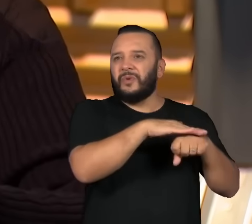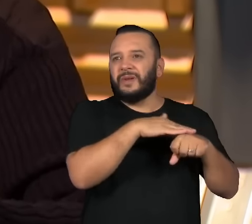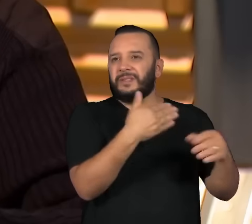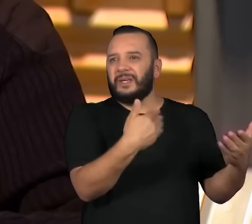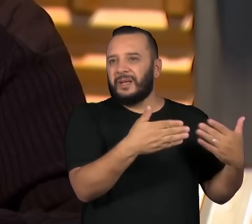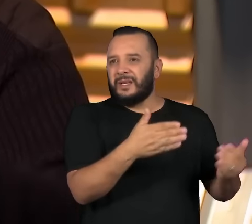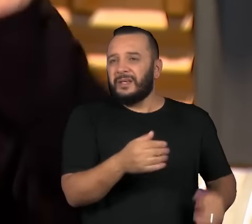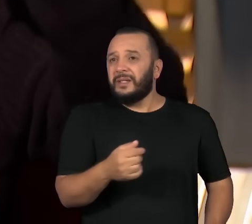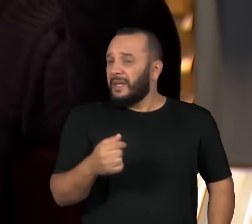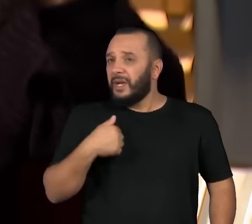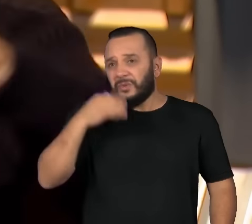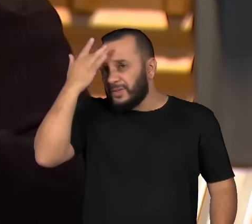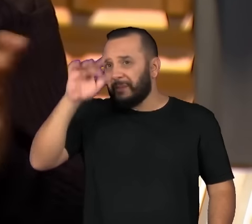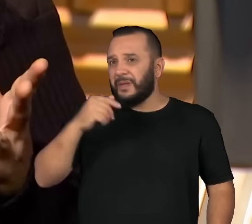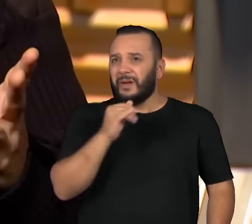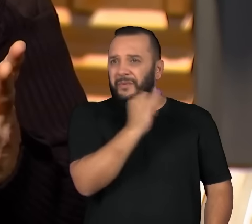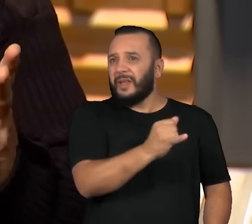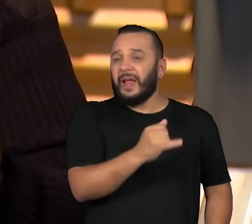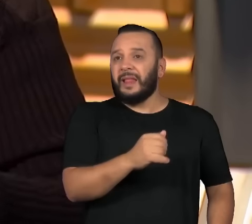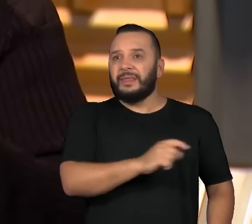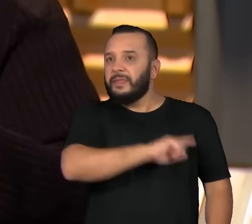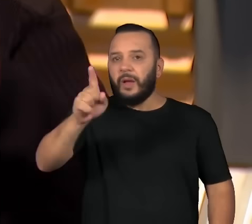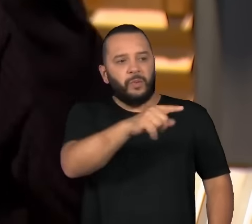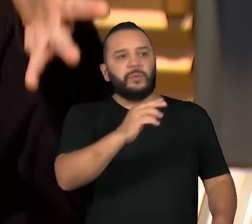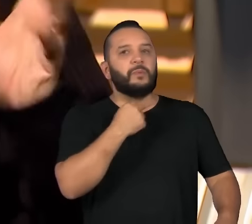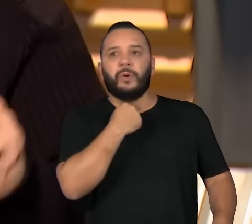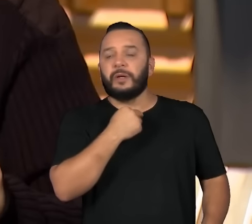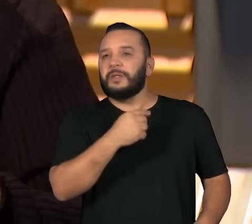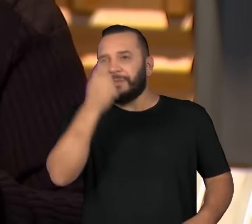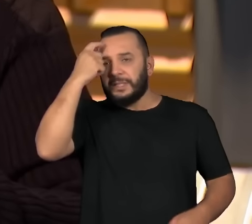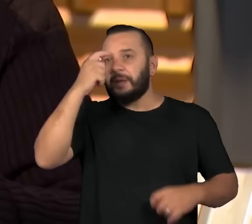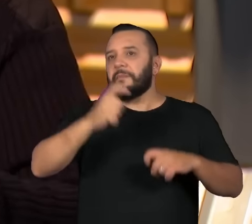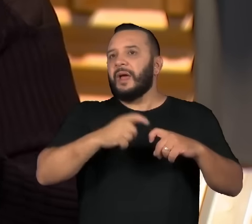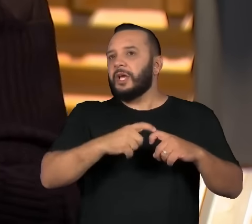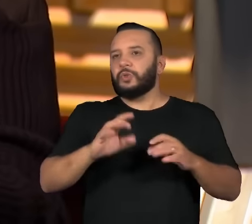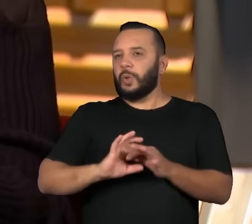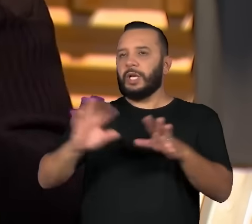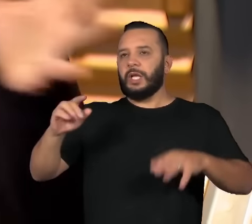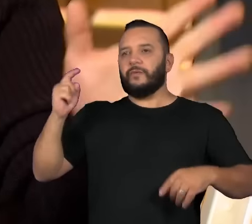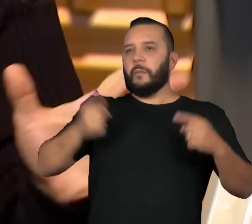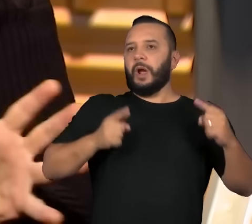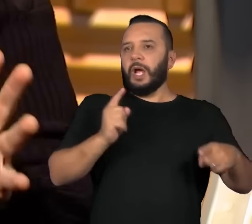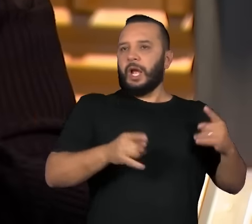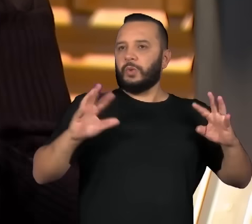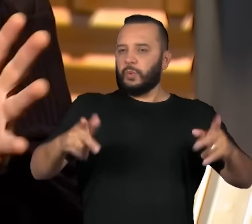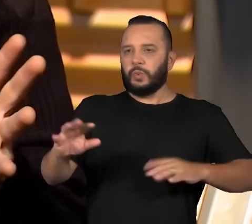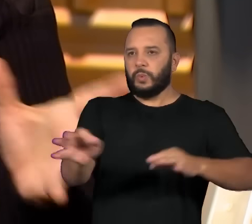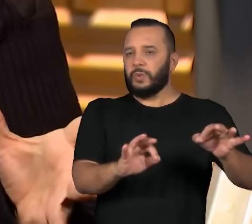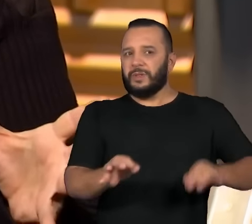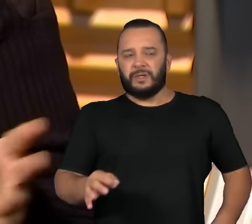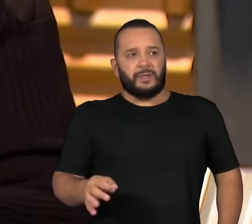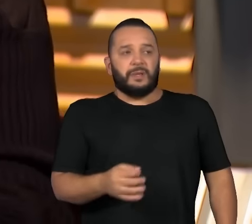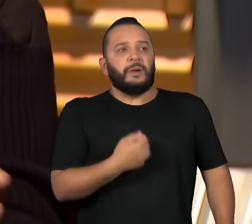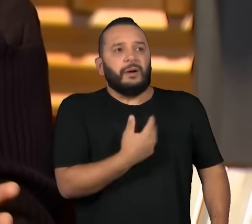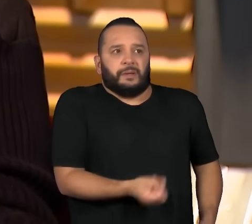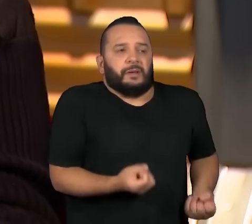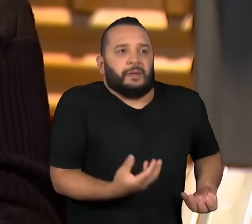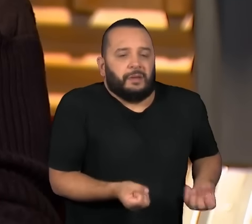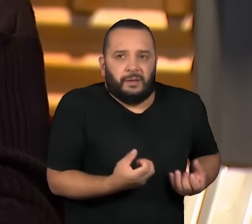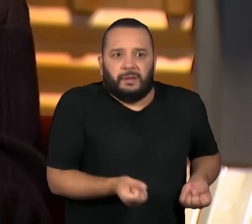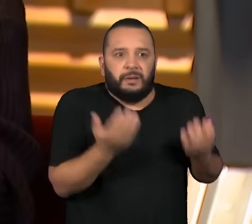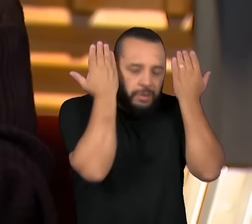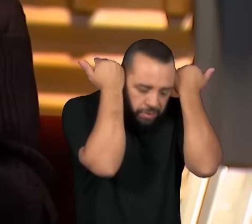falar não, aqui para, eu não sabia. Para mim, o médico era Ele que estava no lá e comando. eu vou falar, aceitar tudo que ele fala. Não é